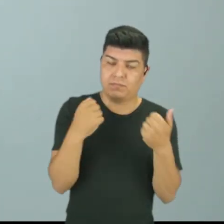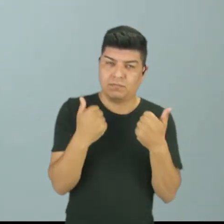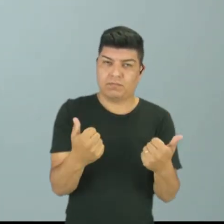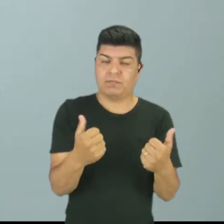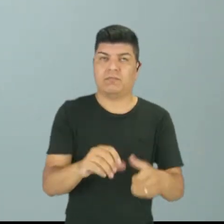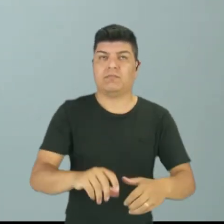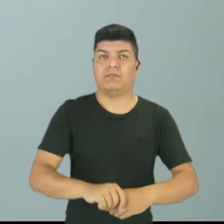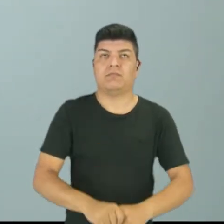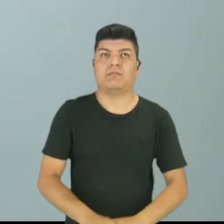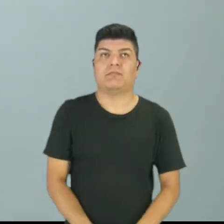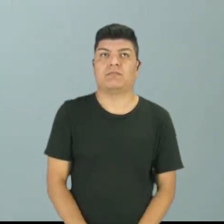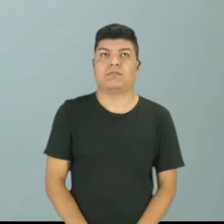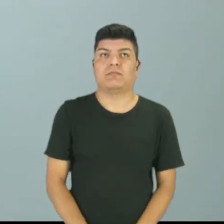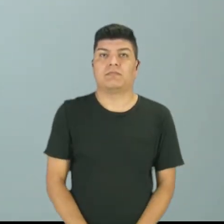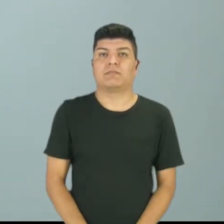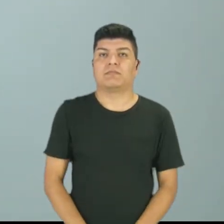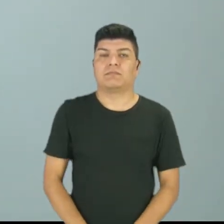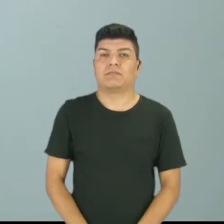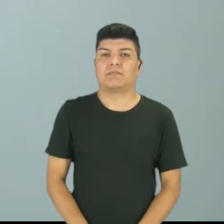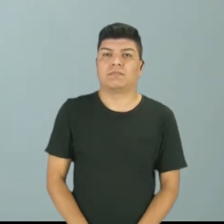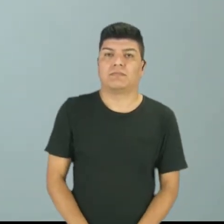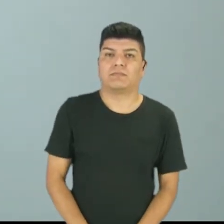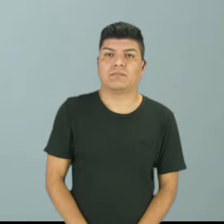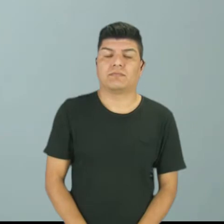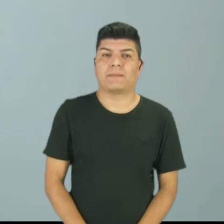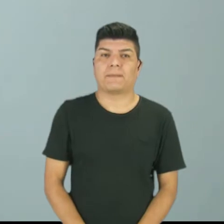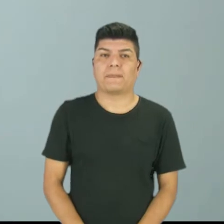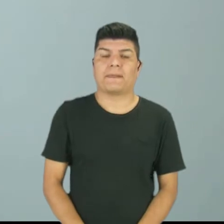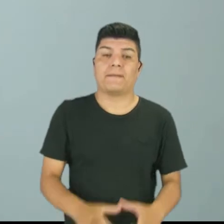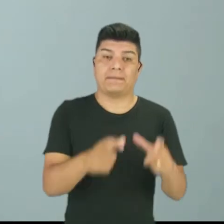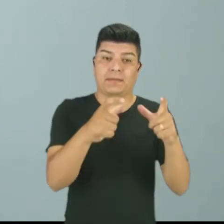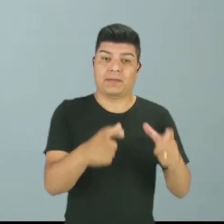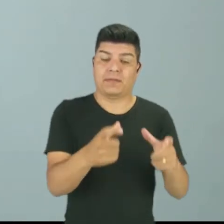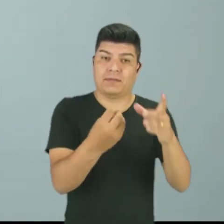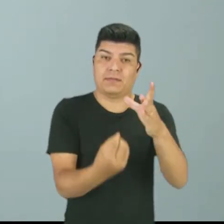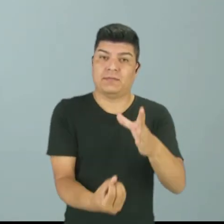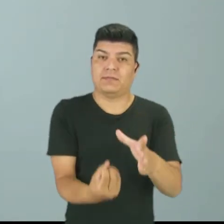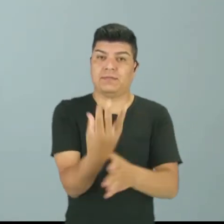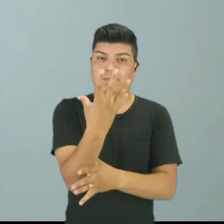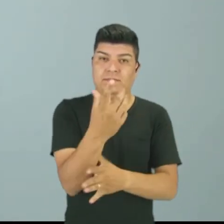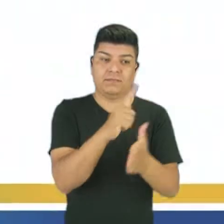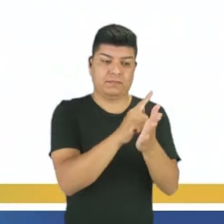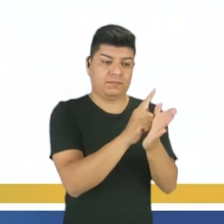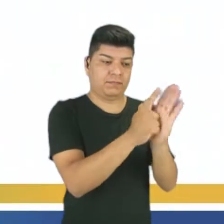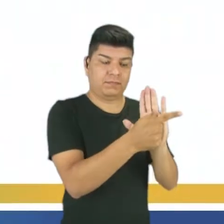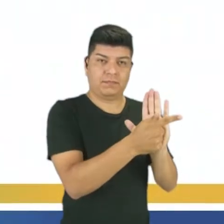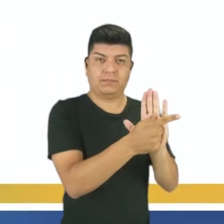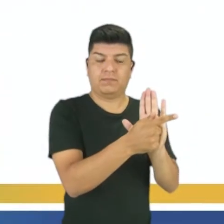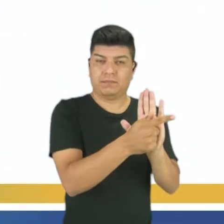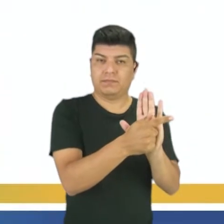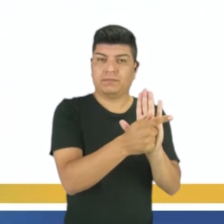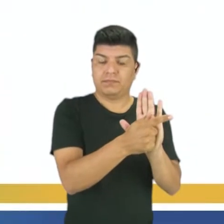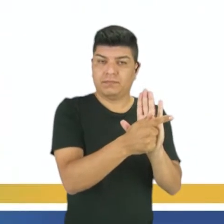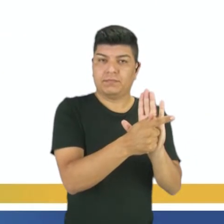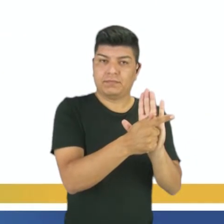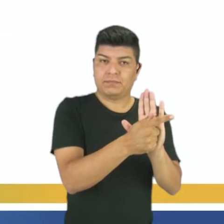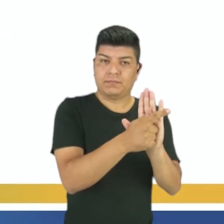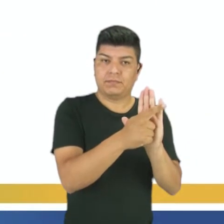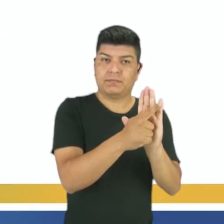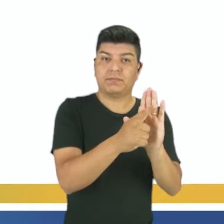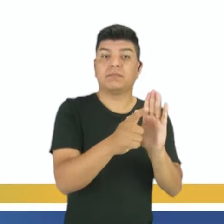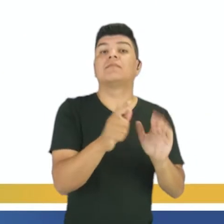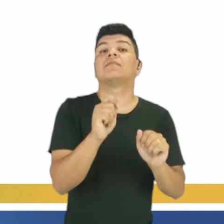bom? E de onde surgiu esse gênero? Então, a